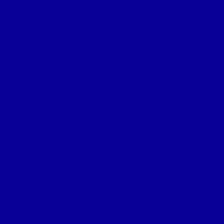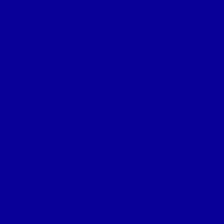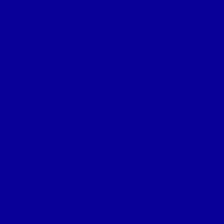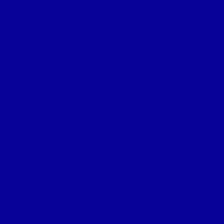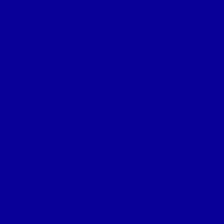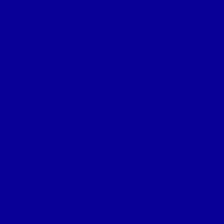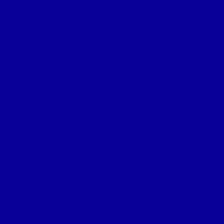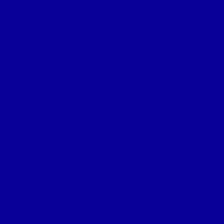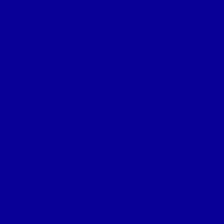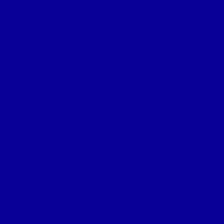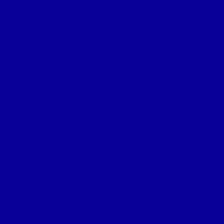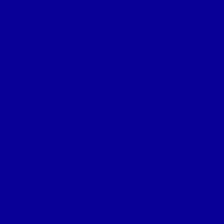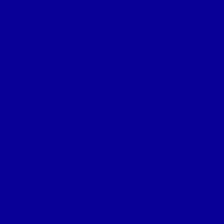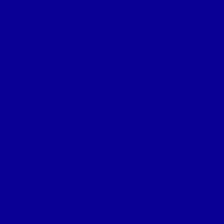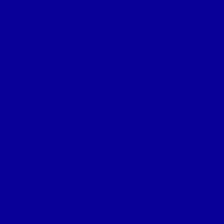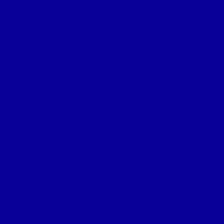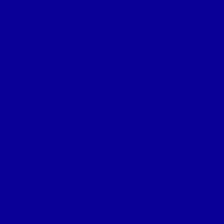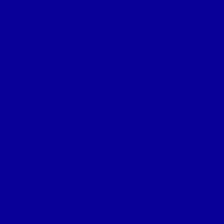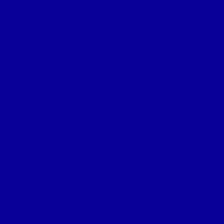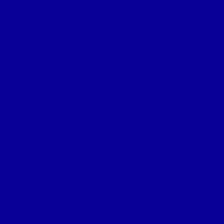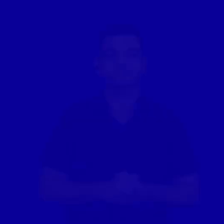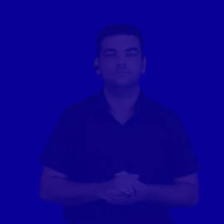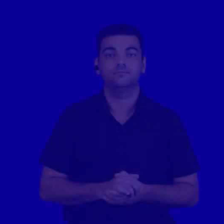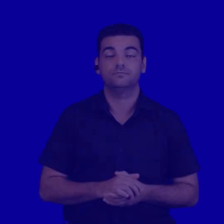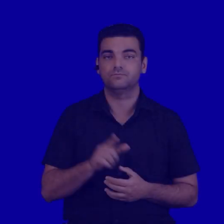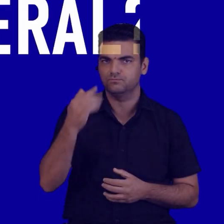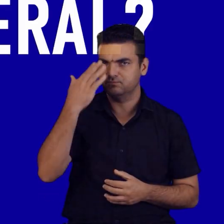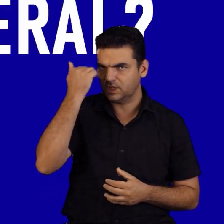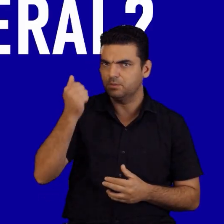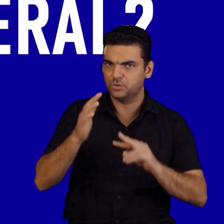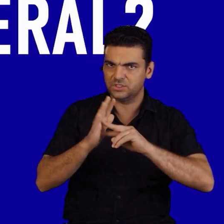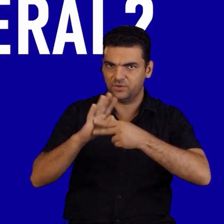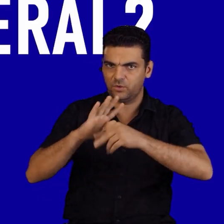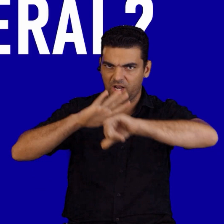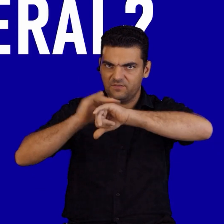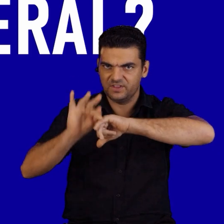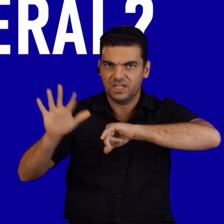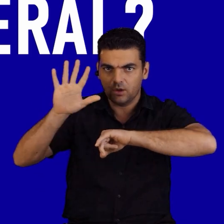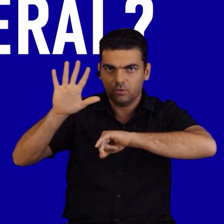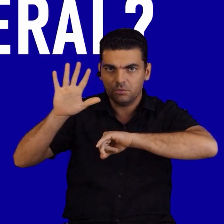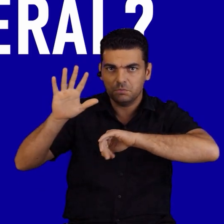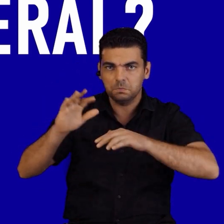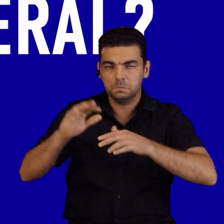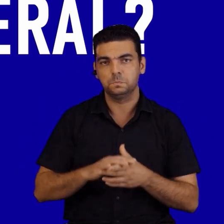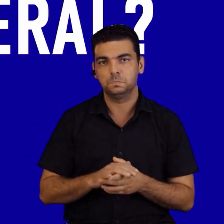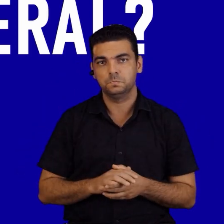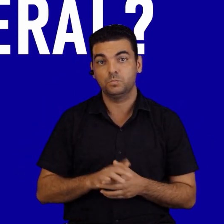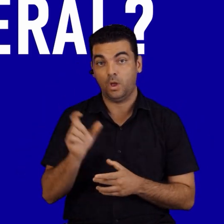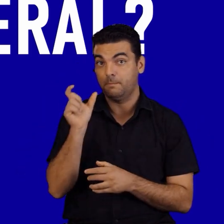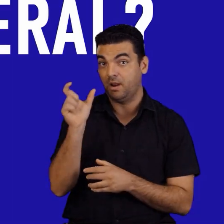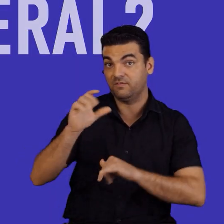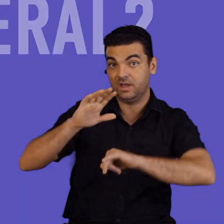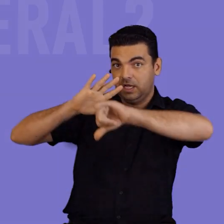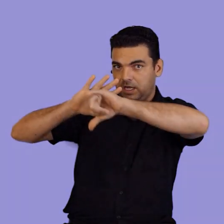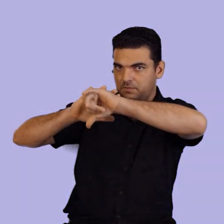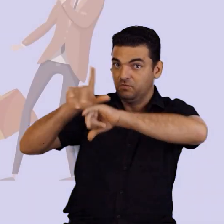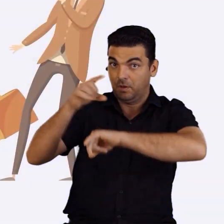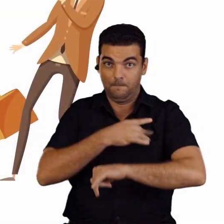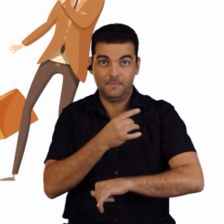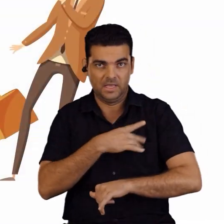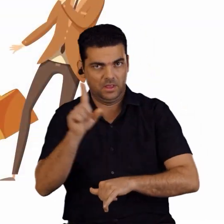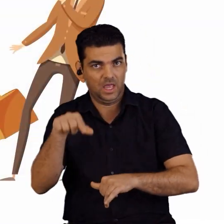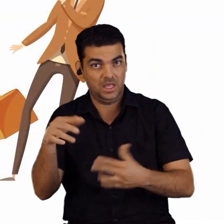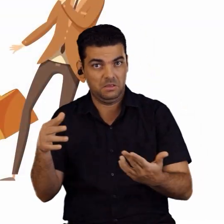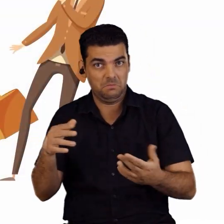Fundo azul. Logo Justiça Federal. Tribunal Federal Regional da Terceira Região. Você sabe o que é um No crime canto inferior federal? direito há um intérprete de A palavra Libras. crime